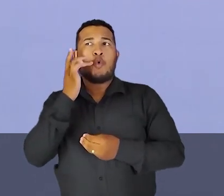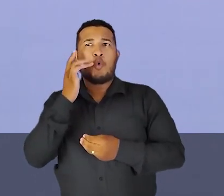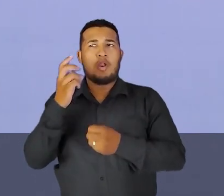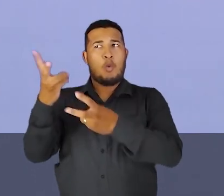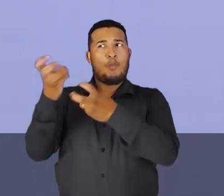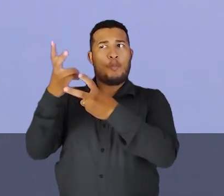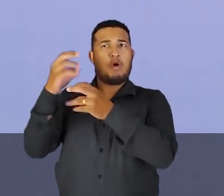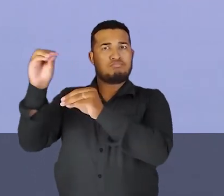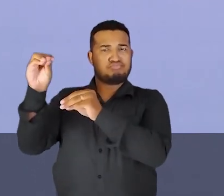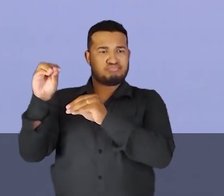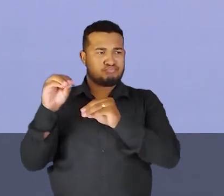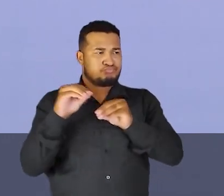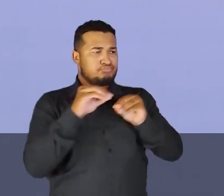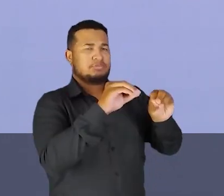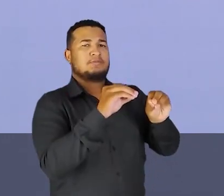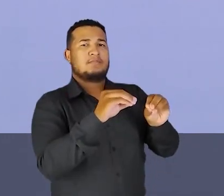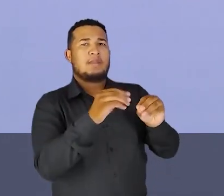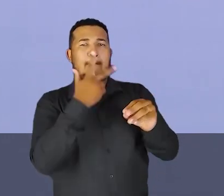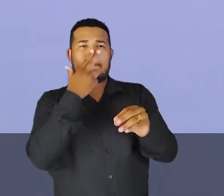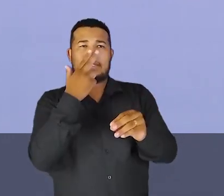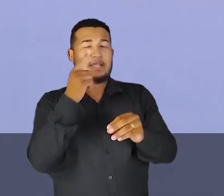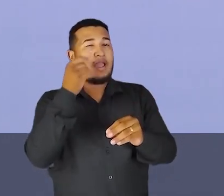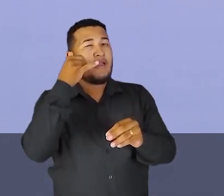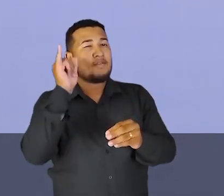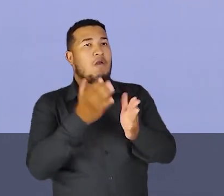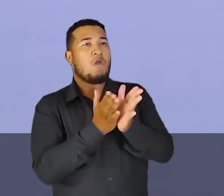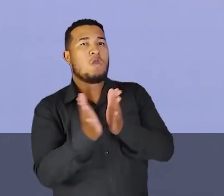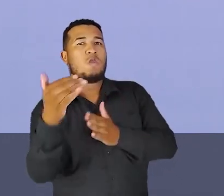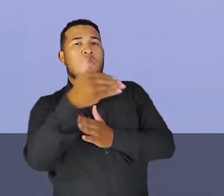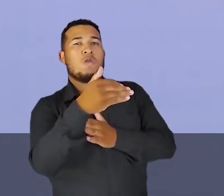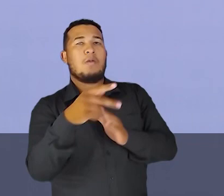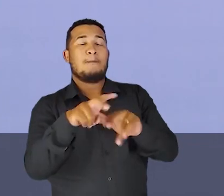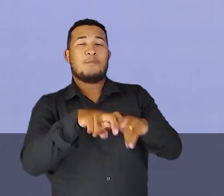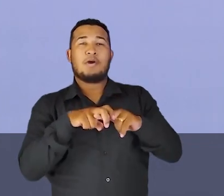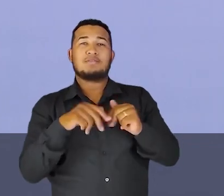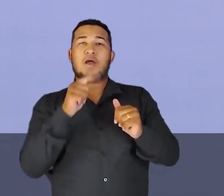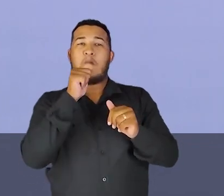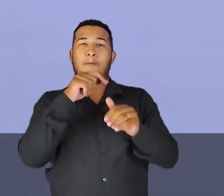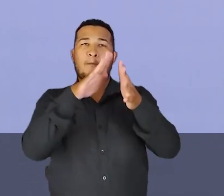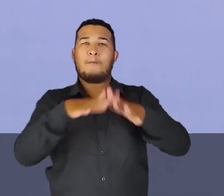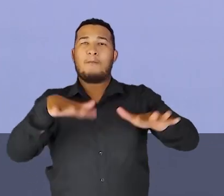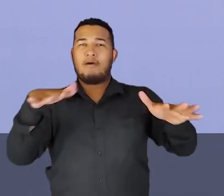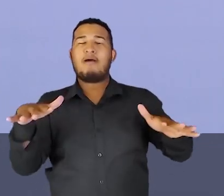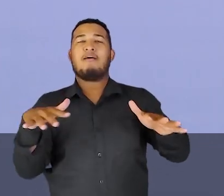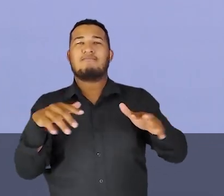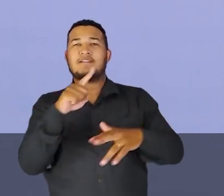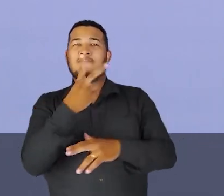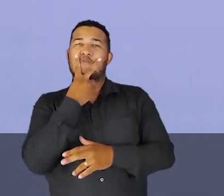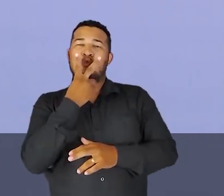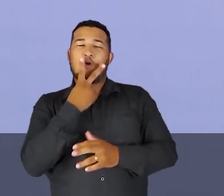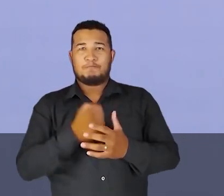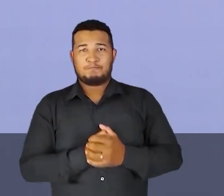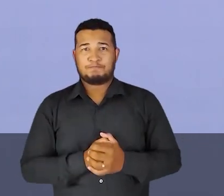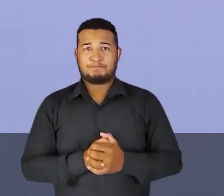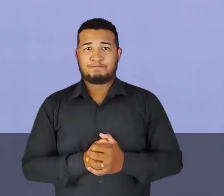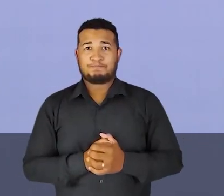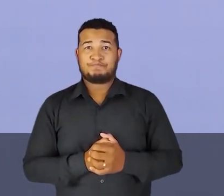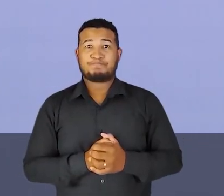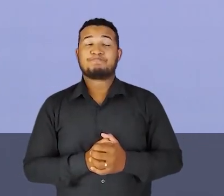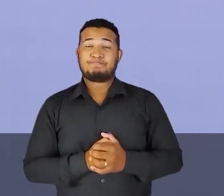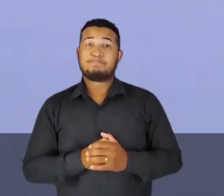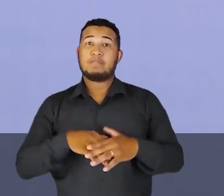em Minas Gerais não fosse extraviado aqui pelo mar da Baía de Vitória.